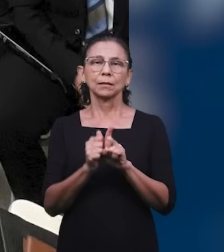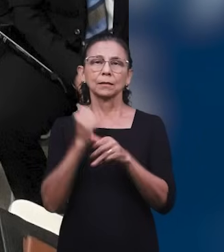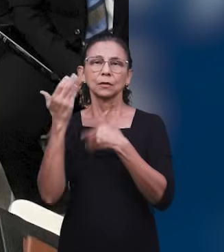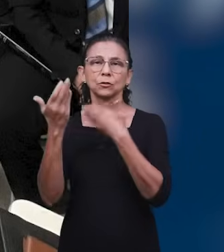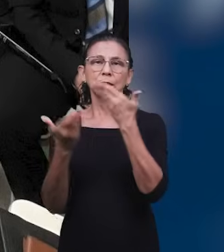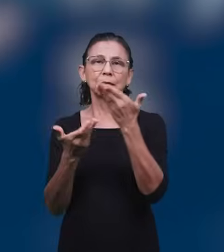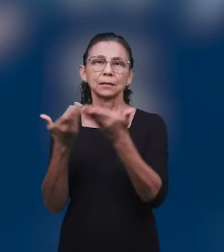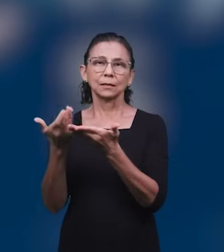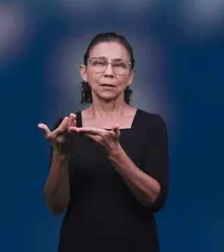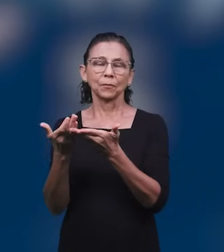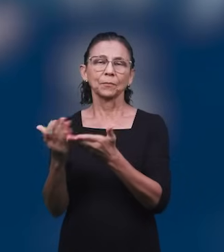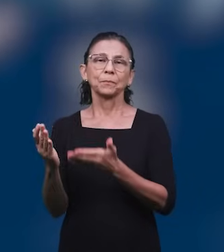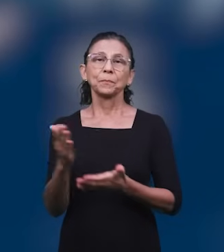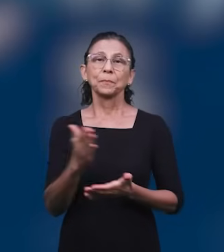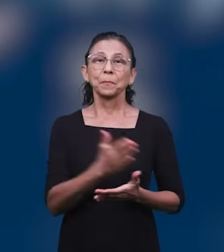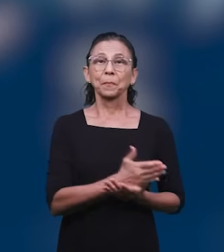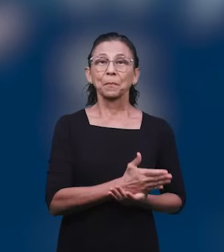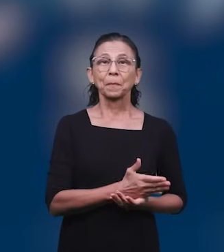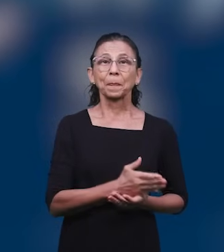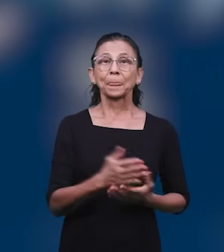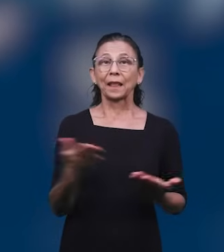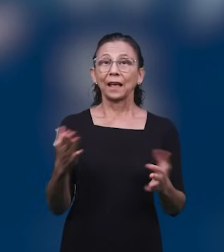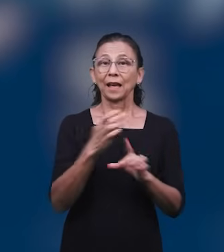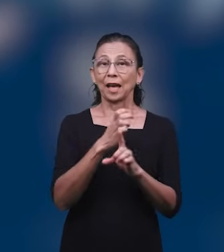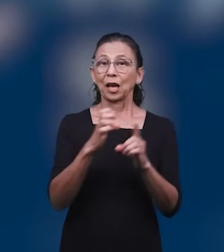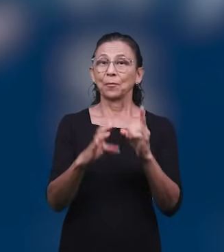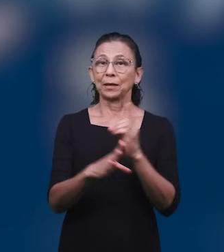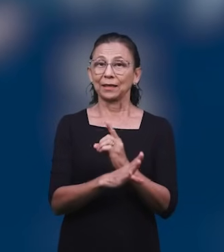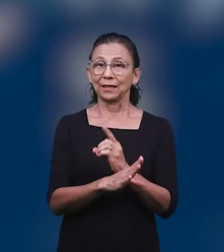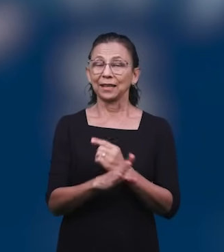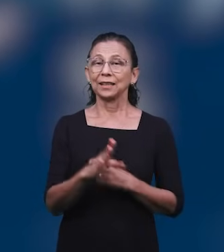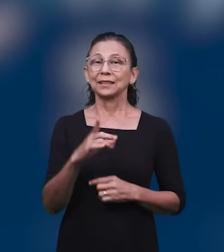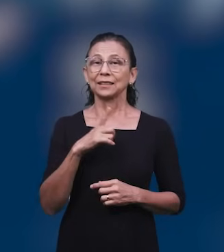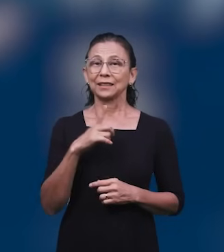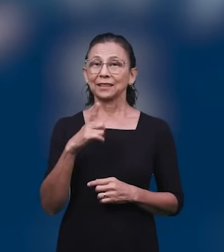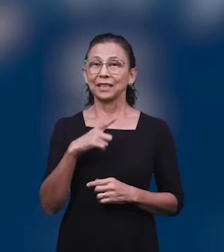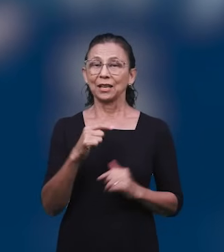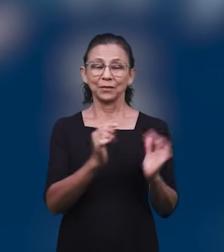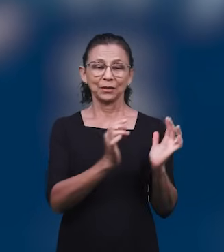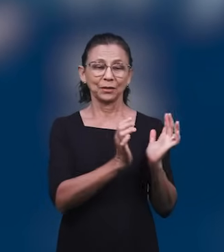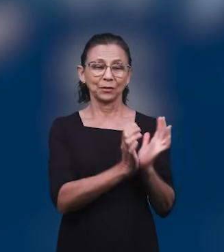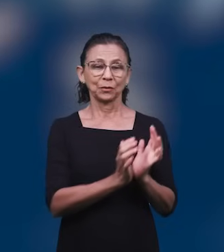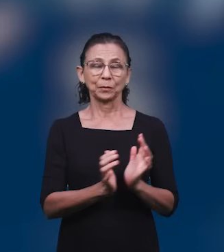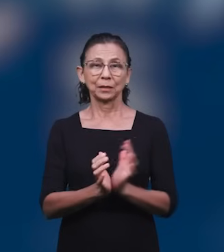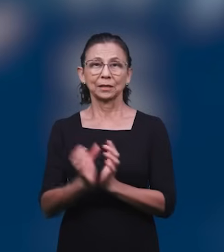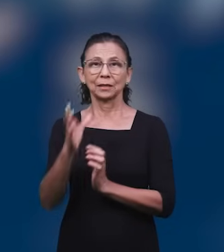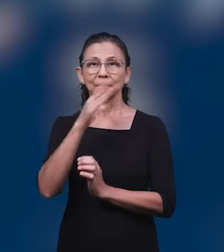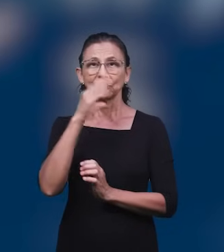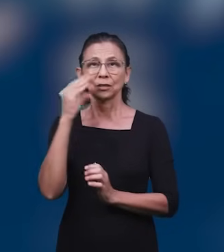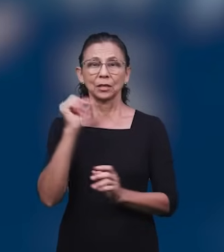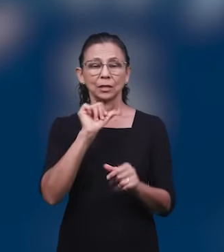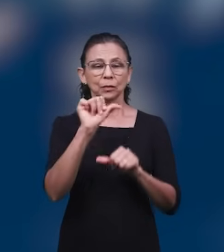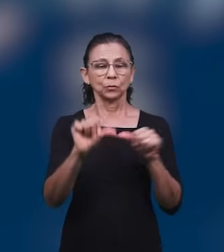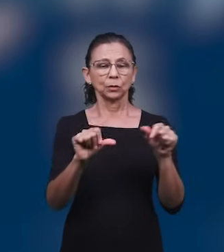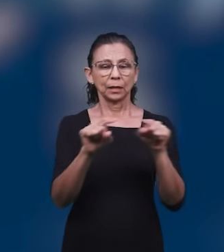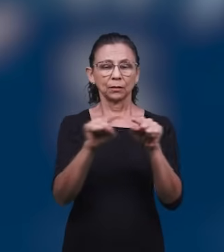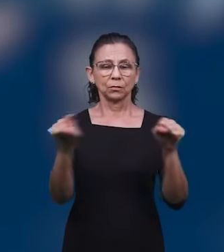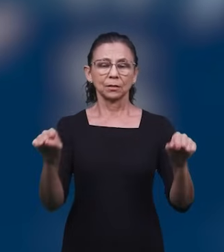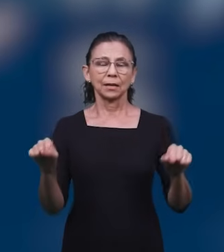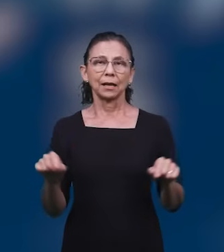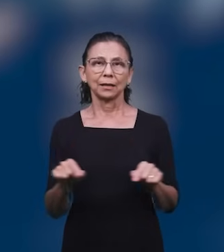Bíblica Dominical, houve a promoção de classes. A ICM Toronto está sob o ministério do pastor Cesário